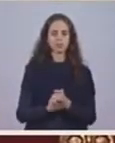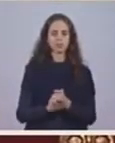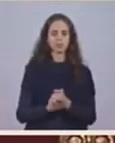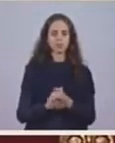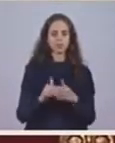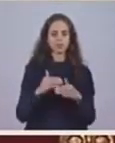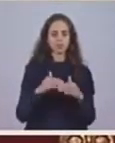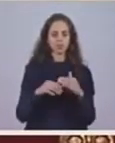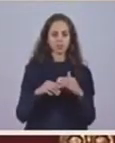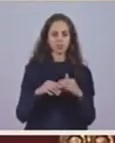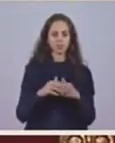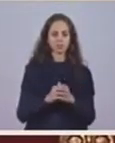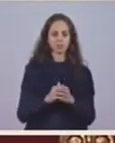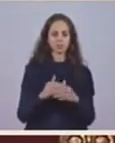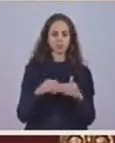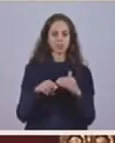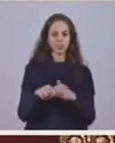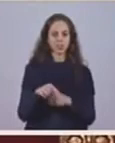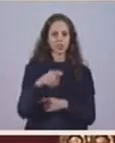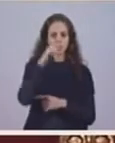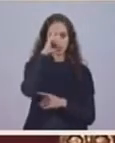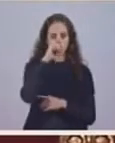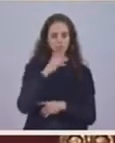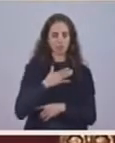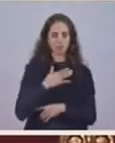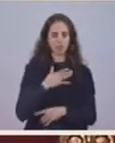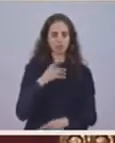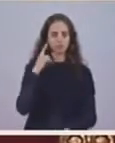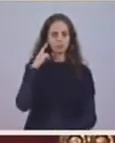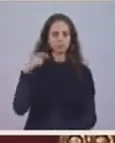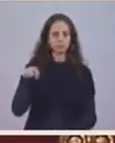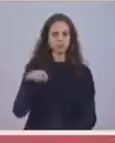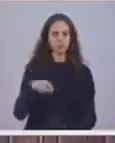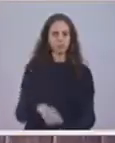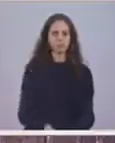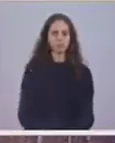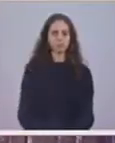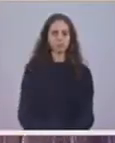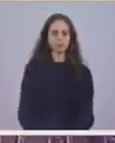pecados. Fazei isto em memória de mim.